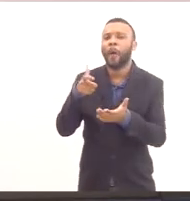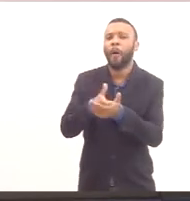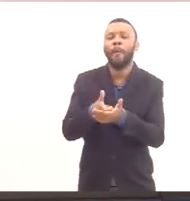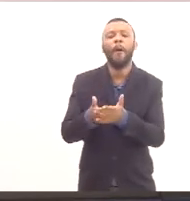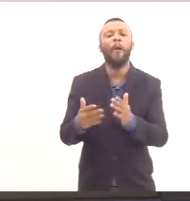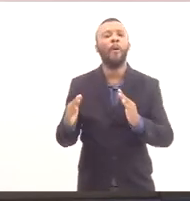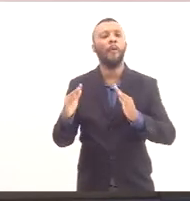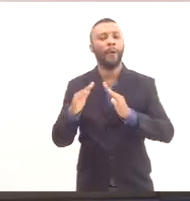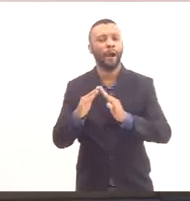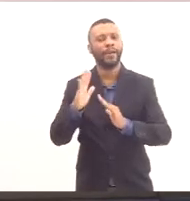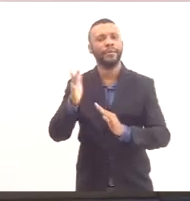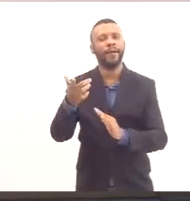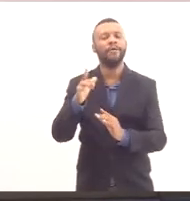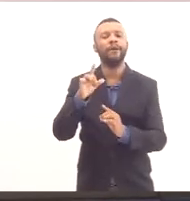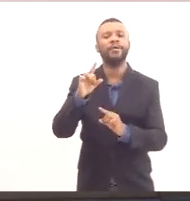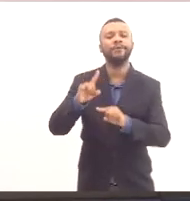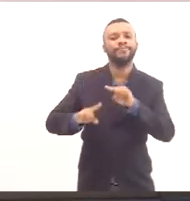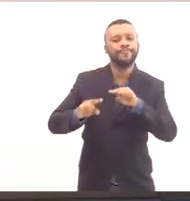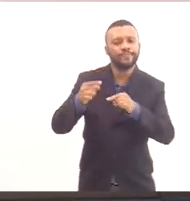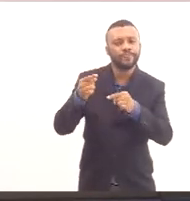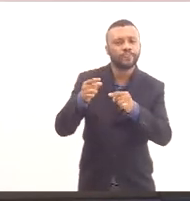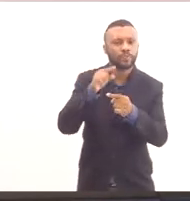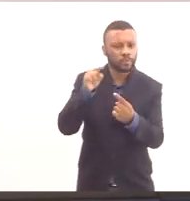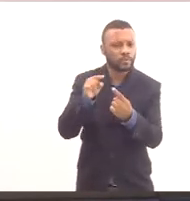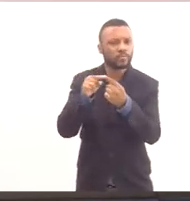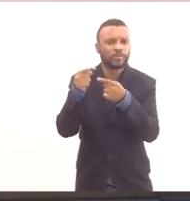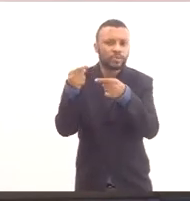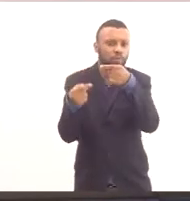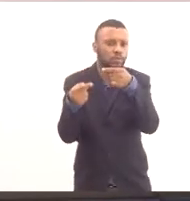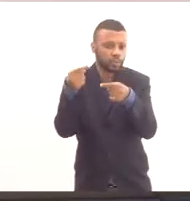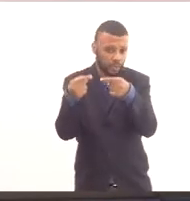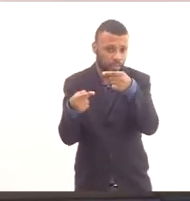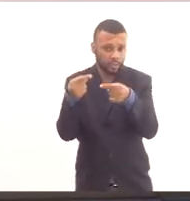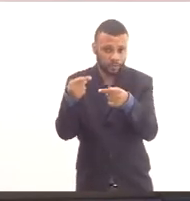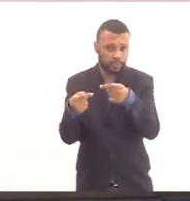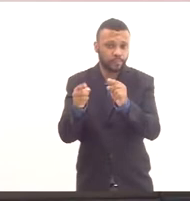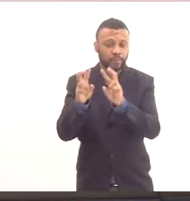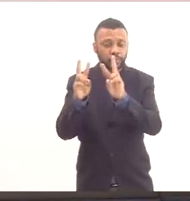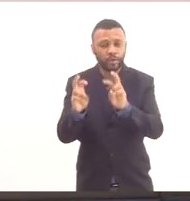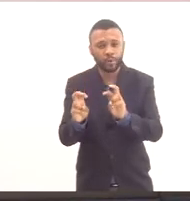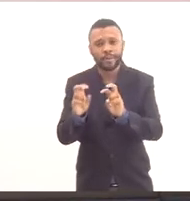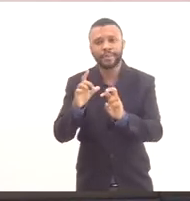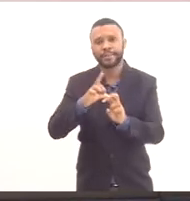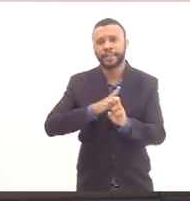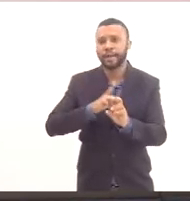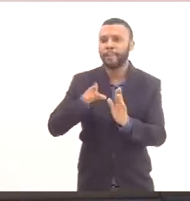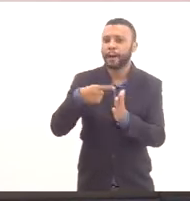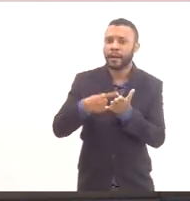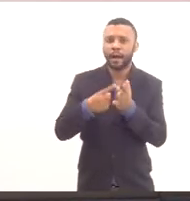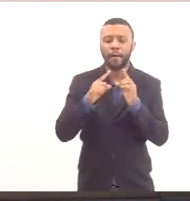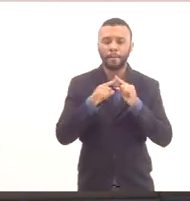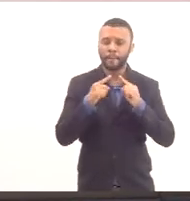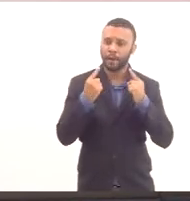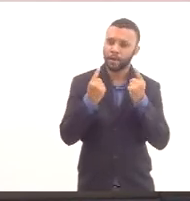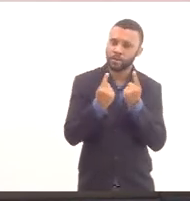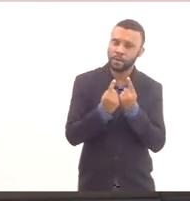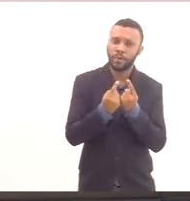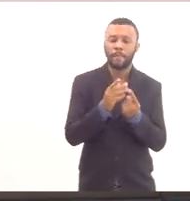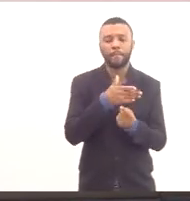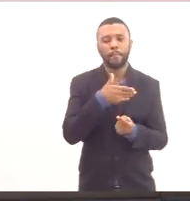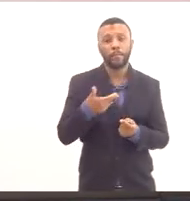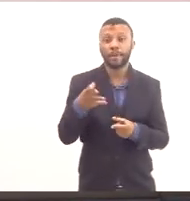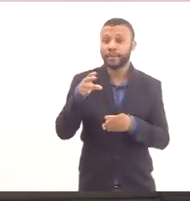que já foi objeto de discussão dessa condição por ocasião da realização da audiência pública na Câmara Municipal